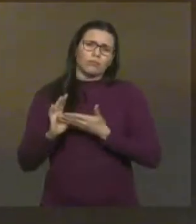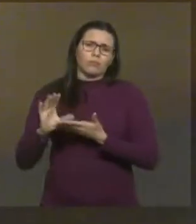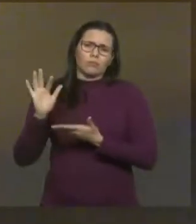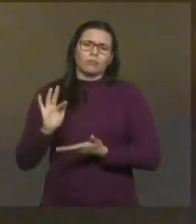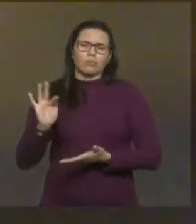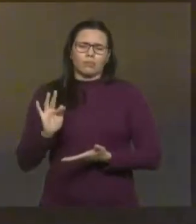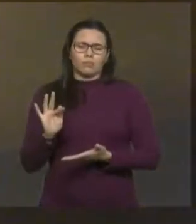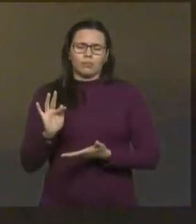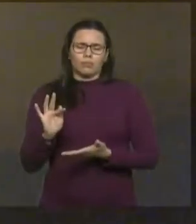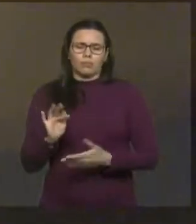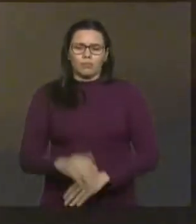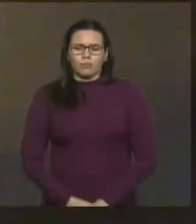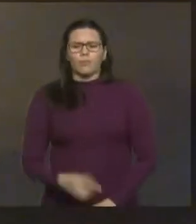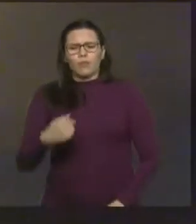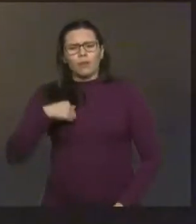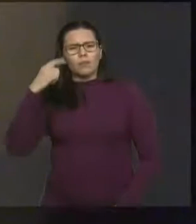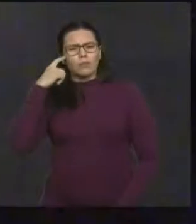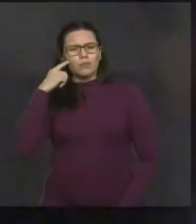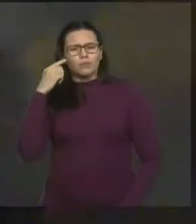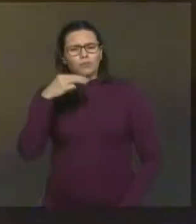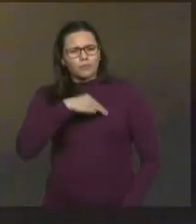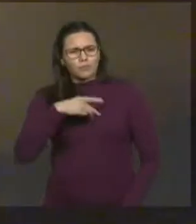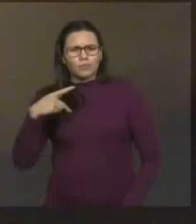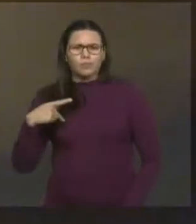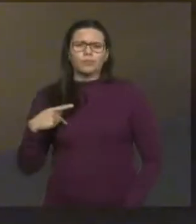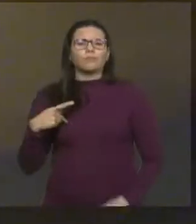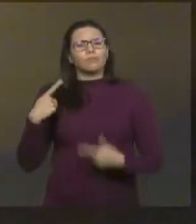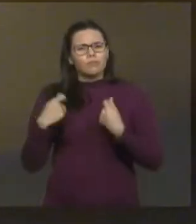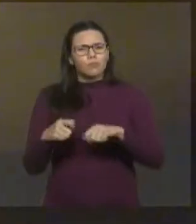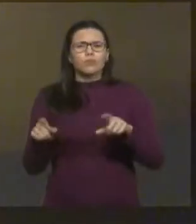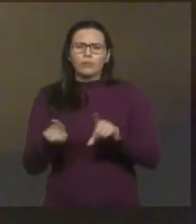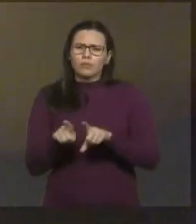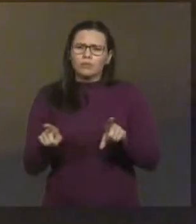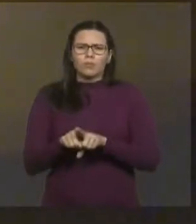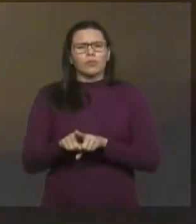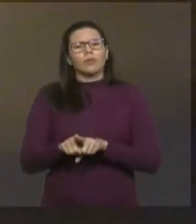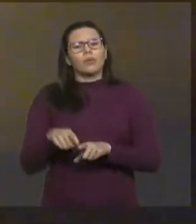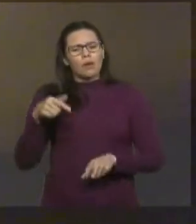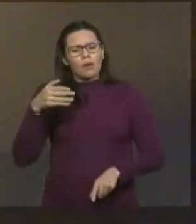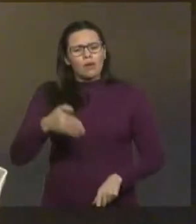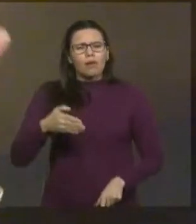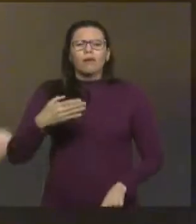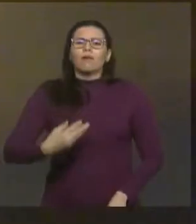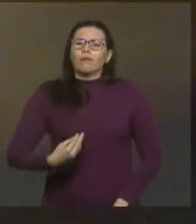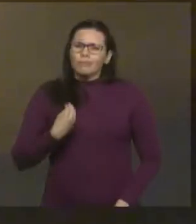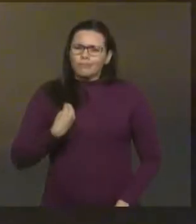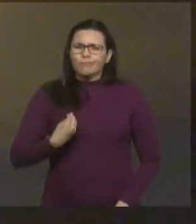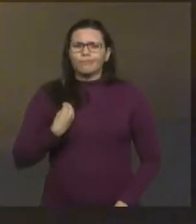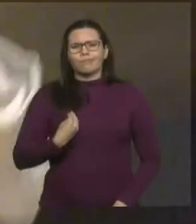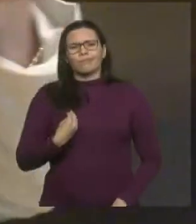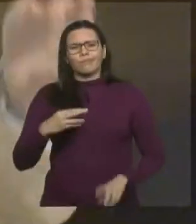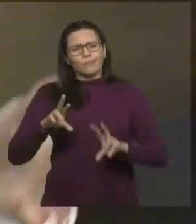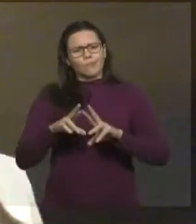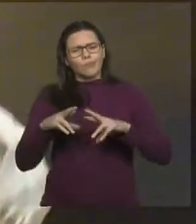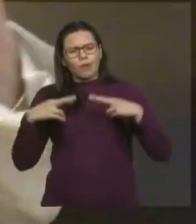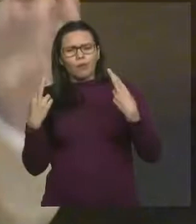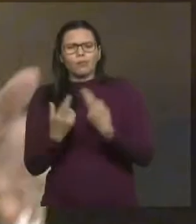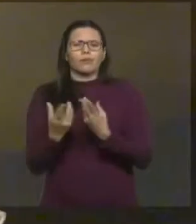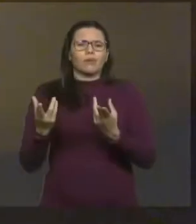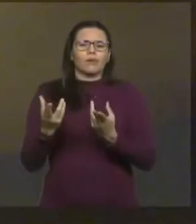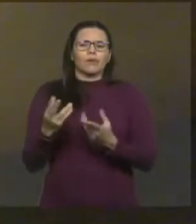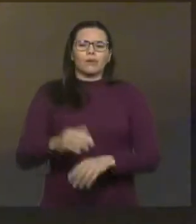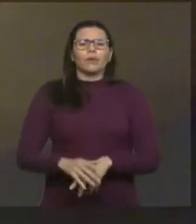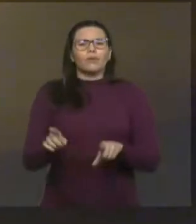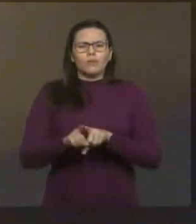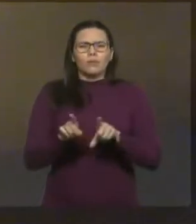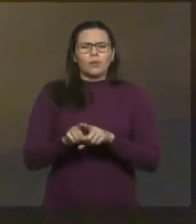Ministério Público não pode ser excluído de discussão, não. Ele tem que estar presente, ele também, a Defensoria, todos os